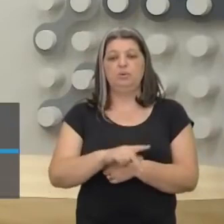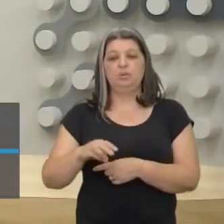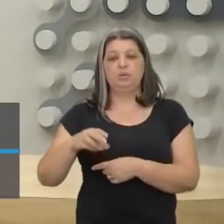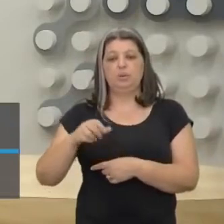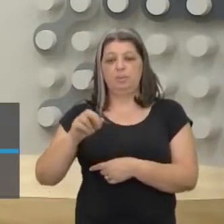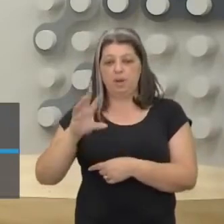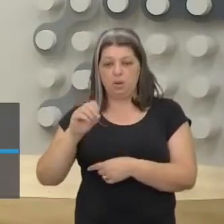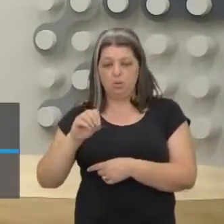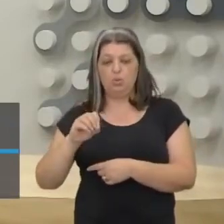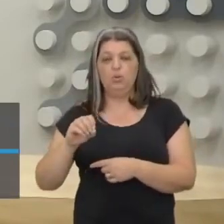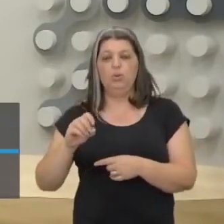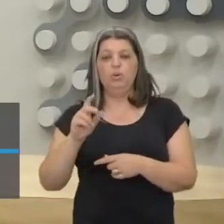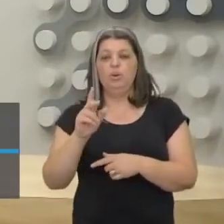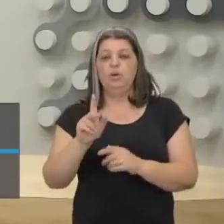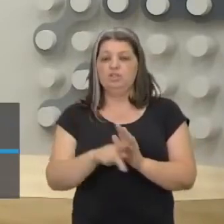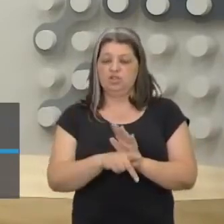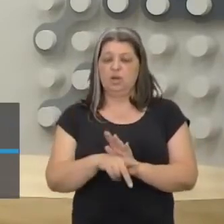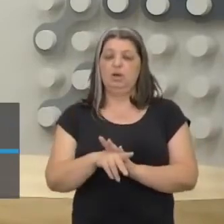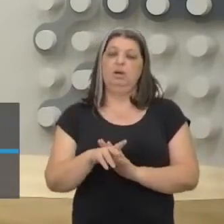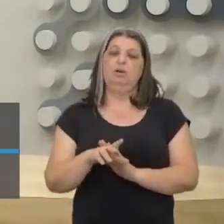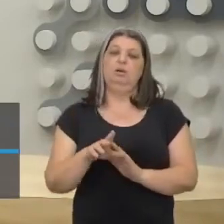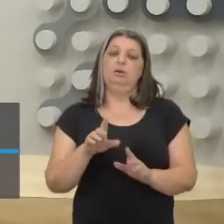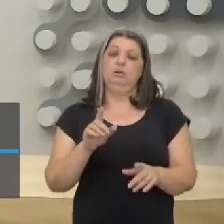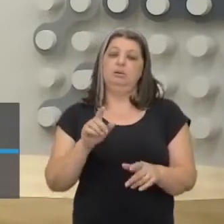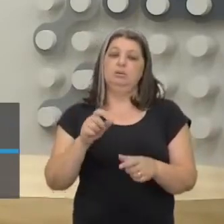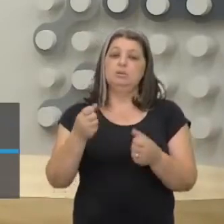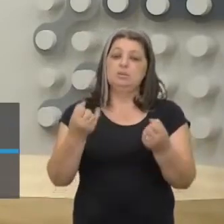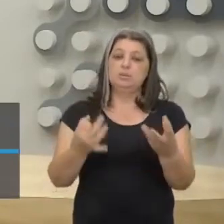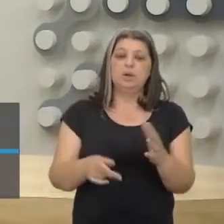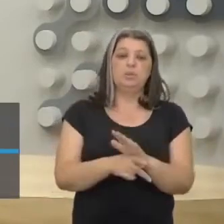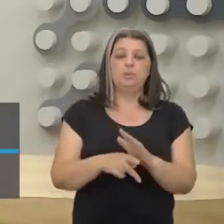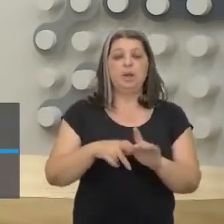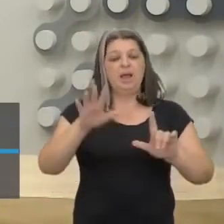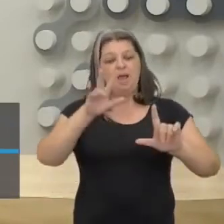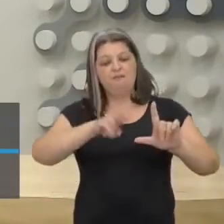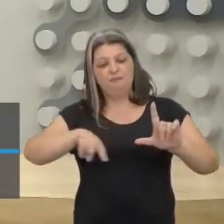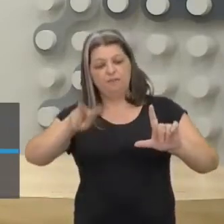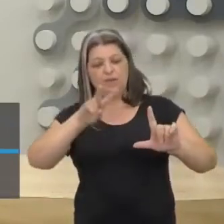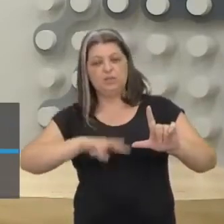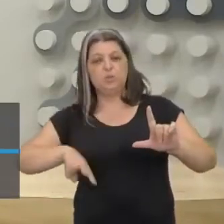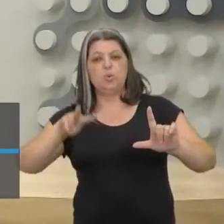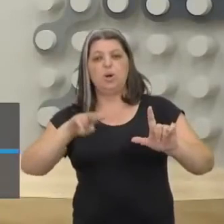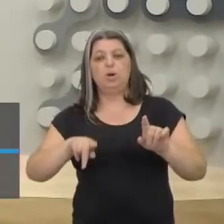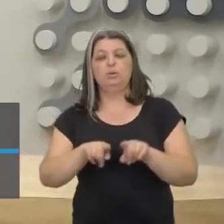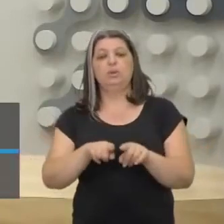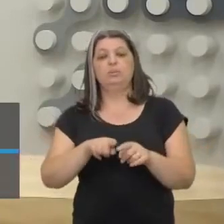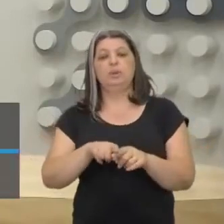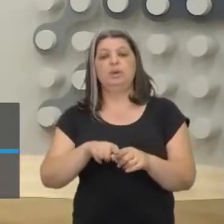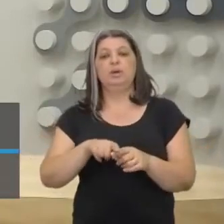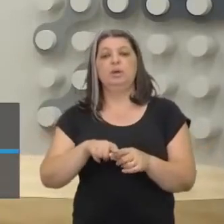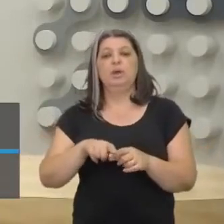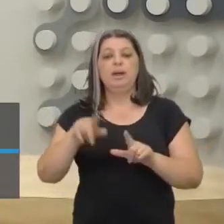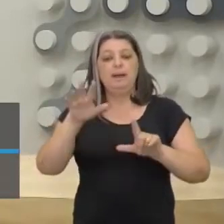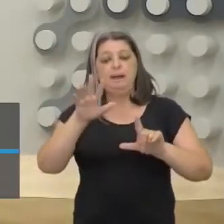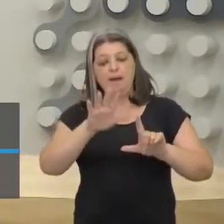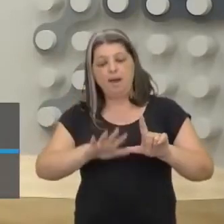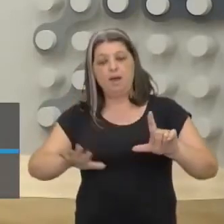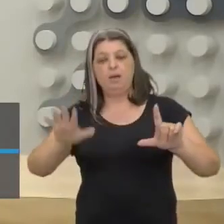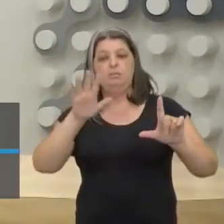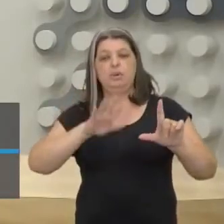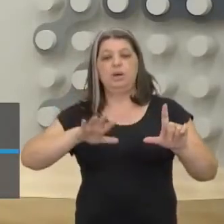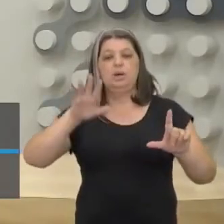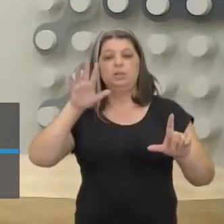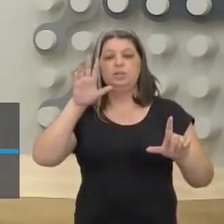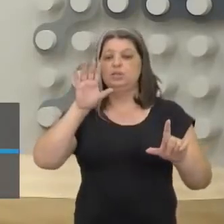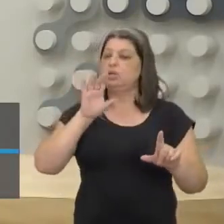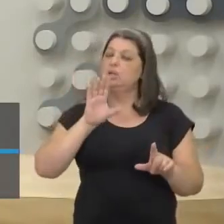do texto, a imagem, né, a não verbal, o visual, como a gente pode trabalhar os esquemas de